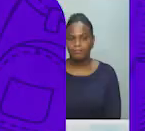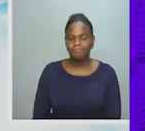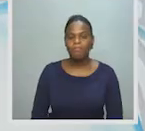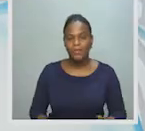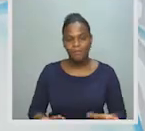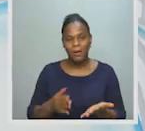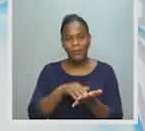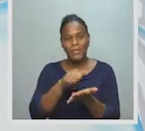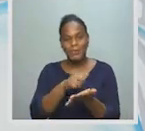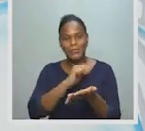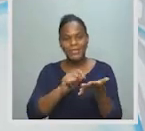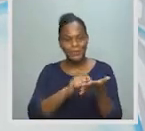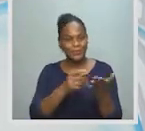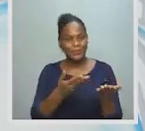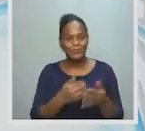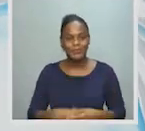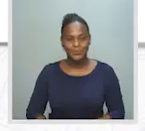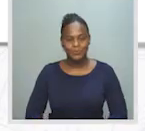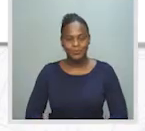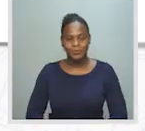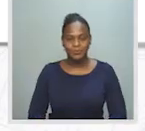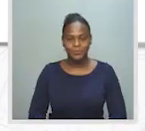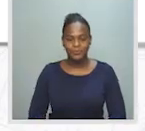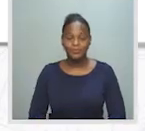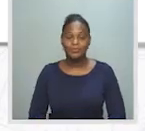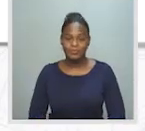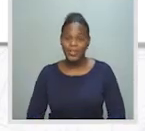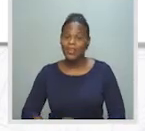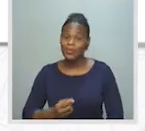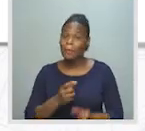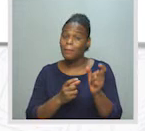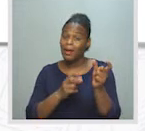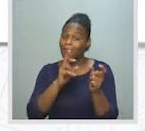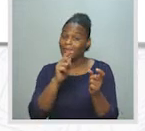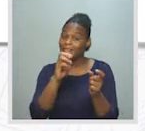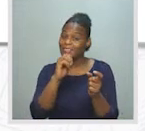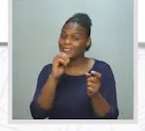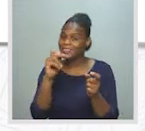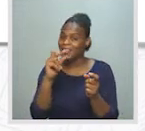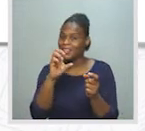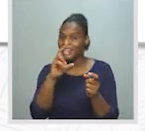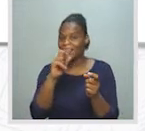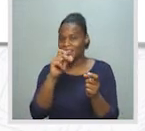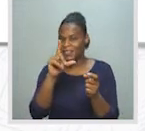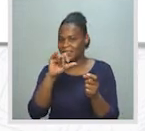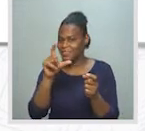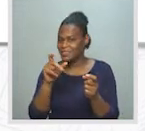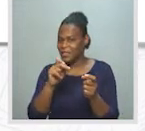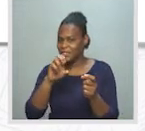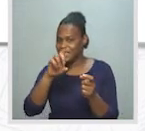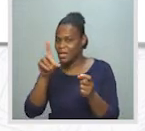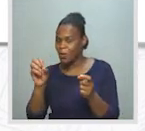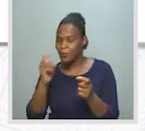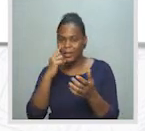Então, vamos à correção do exercício. Sobre a ressacralização, podemos destacar os seguintes fatores: